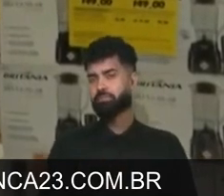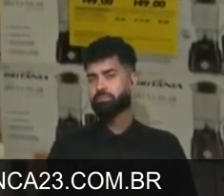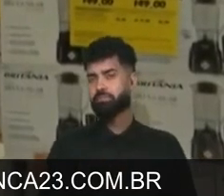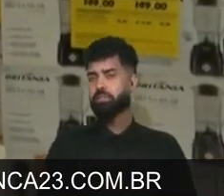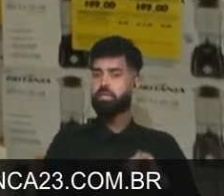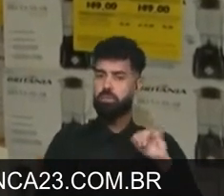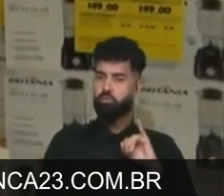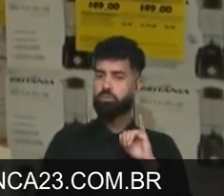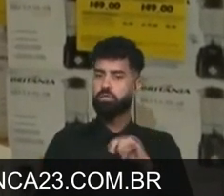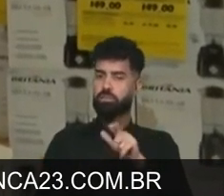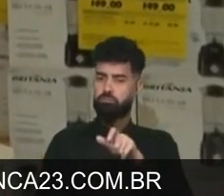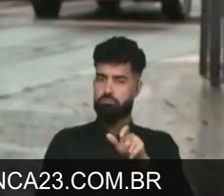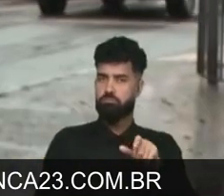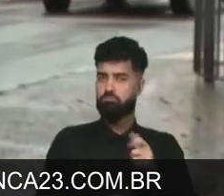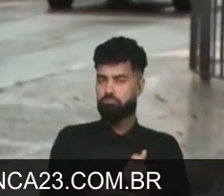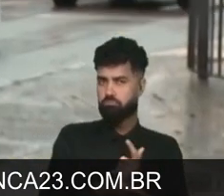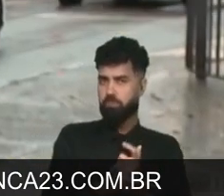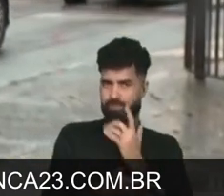importante que o consumidor